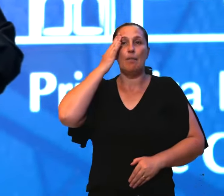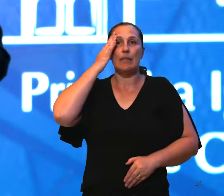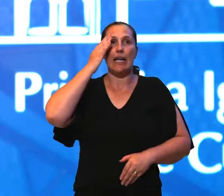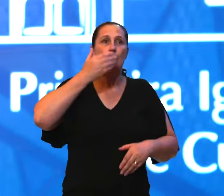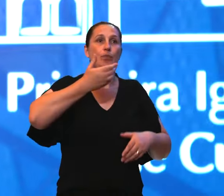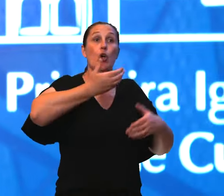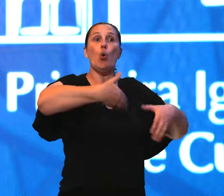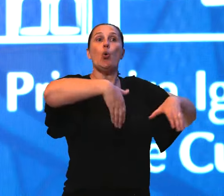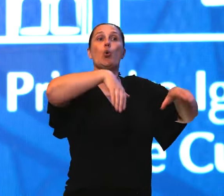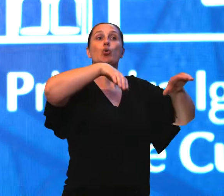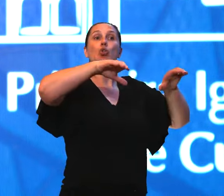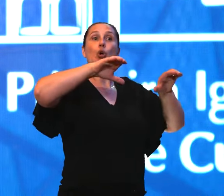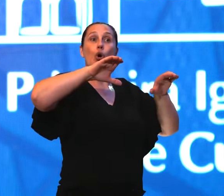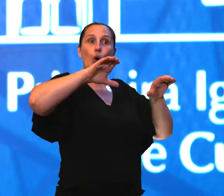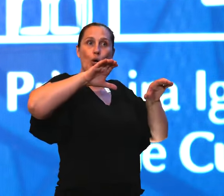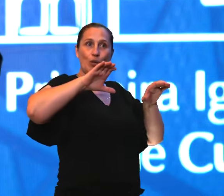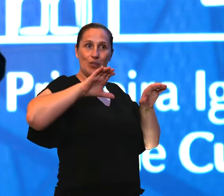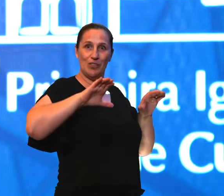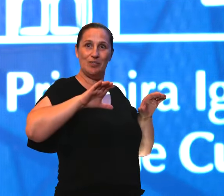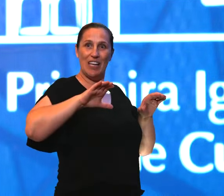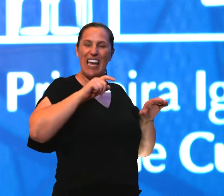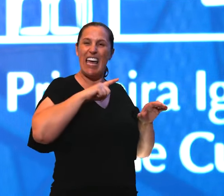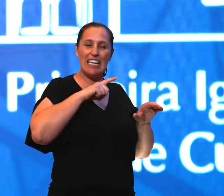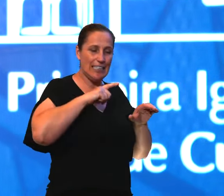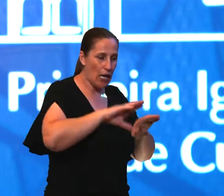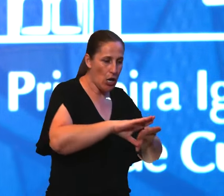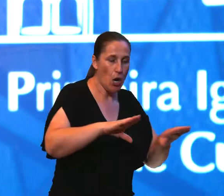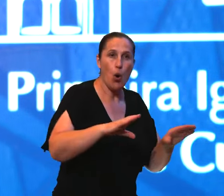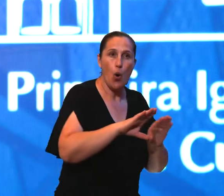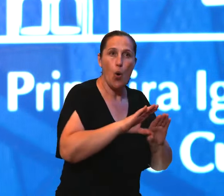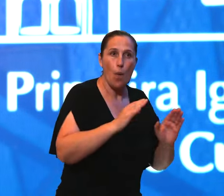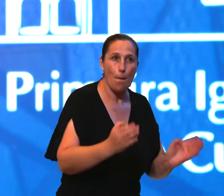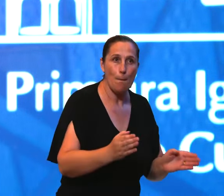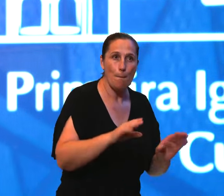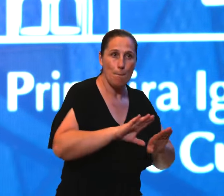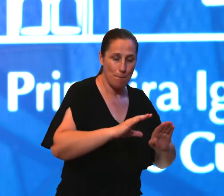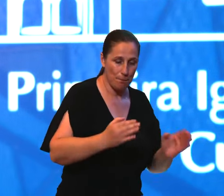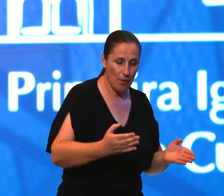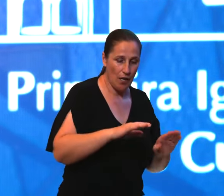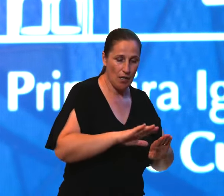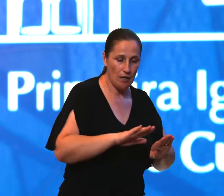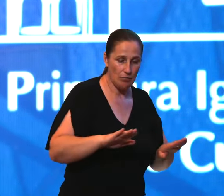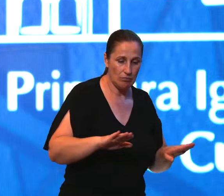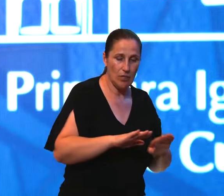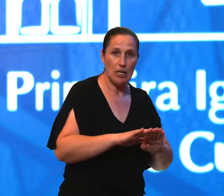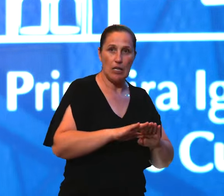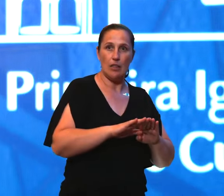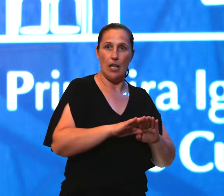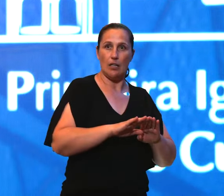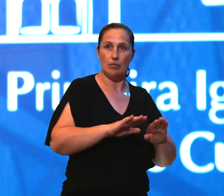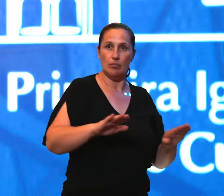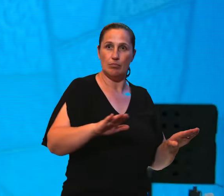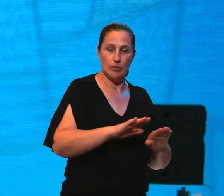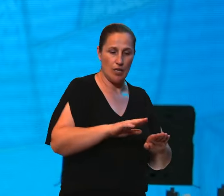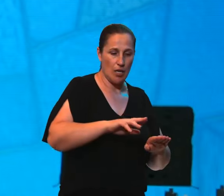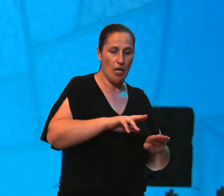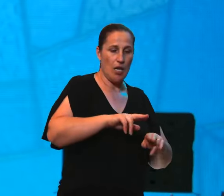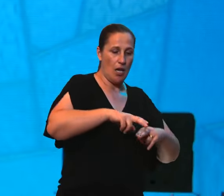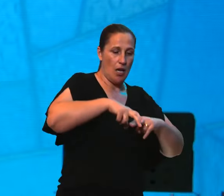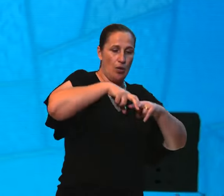um banquinho que o rei bota os pezinhos em cima para o pezinho não ficar balançando porque geralmente os Tronos são altos grandes e fica aquelas perninhas